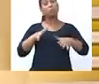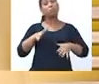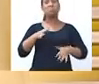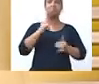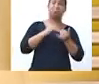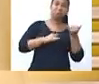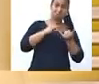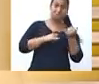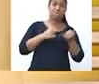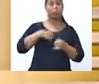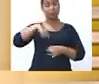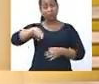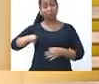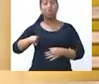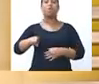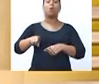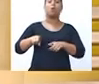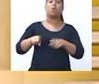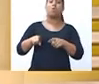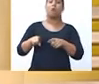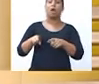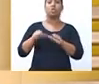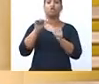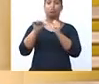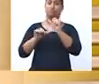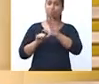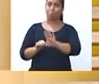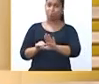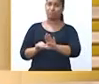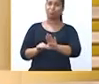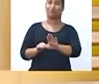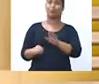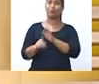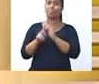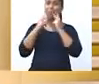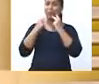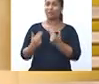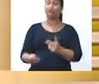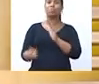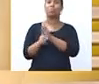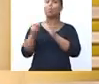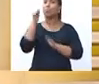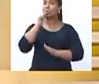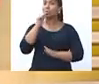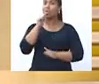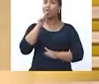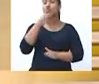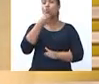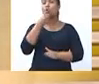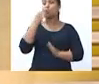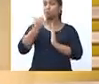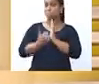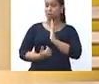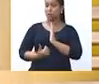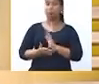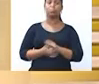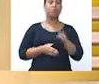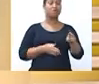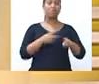meio a meio. Quando eu vou para as áreas, aí já muda. Linguística, mais mulher, menos homem. Quando eu vou para a